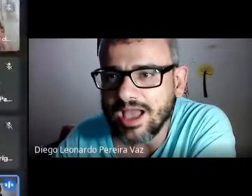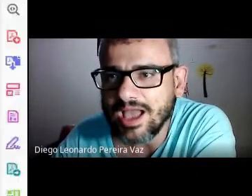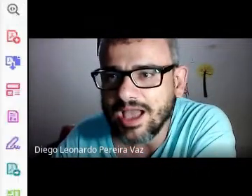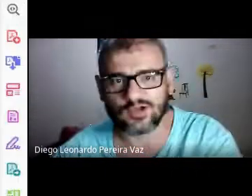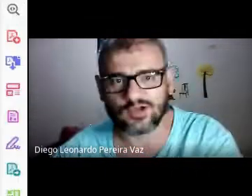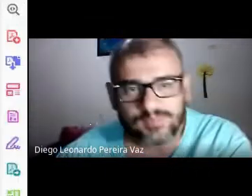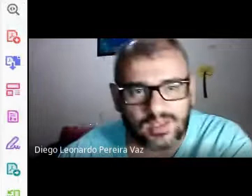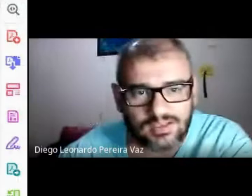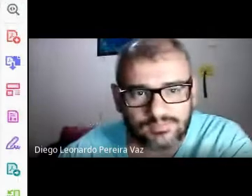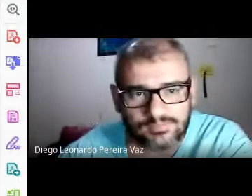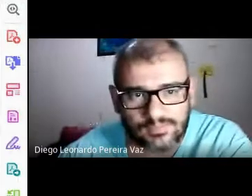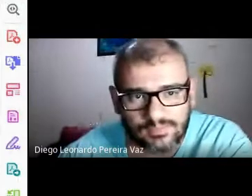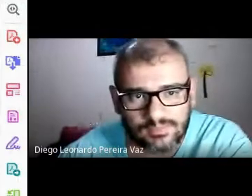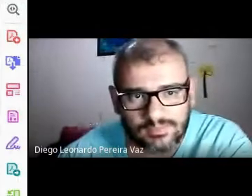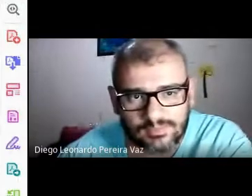Preto do céu.